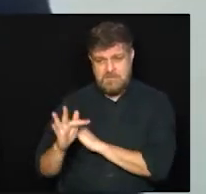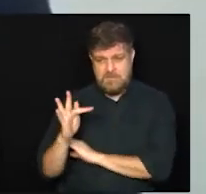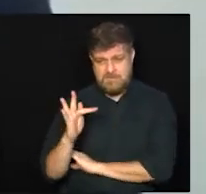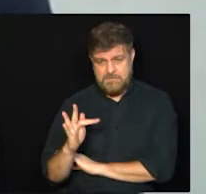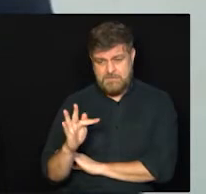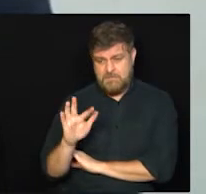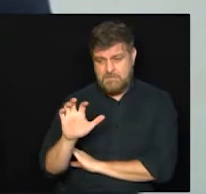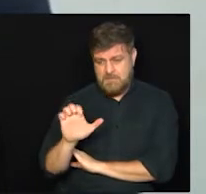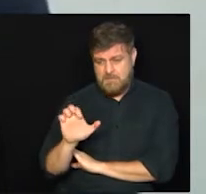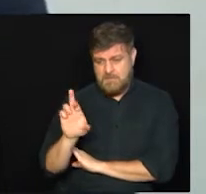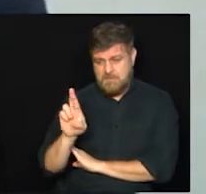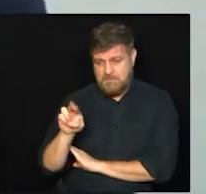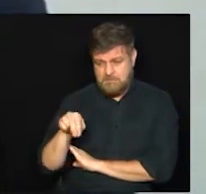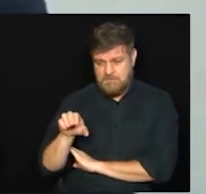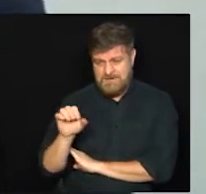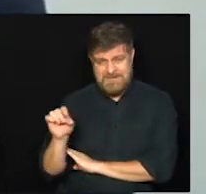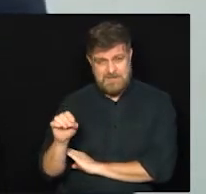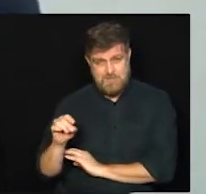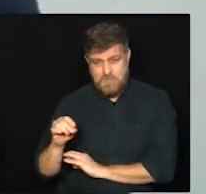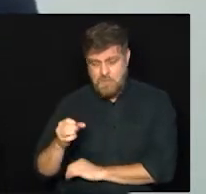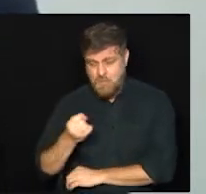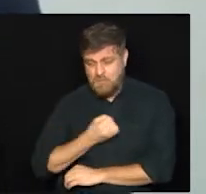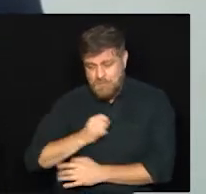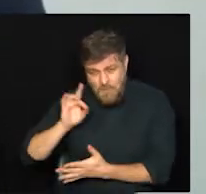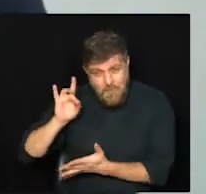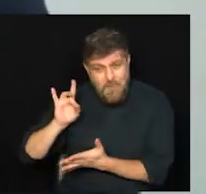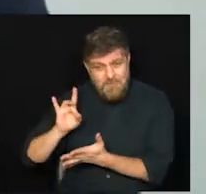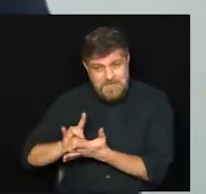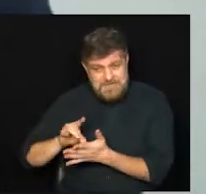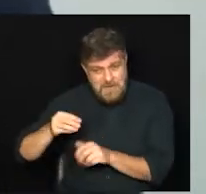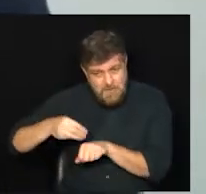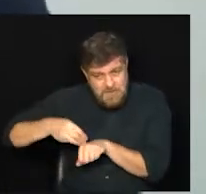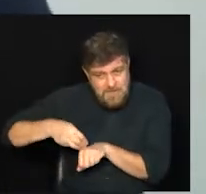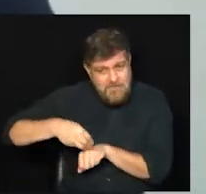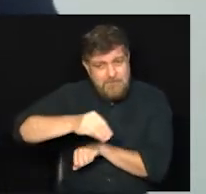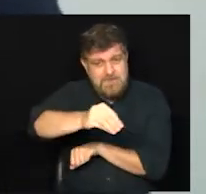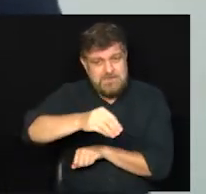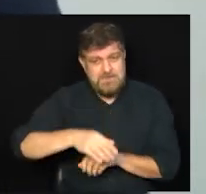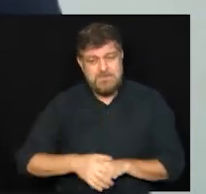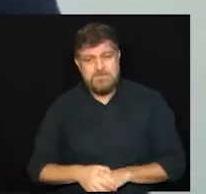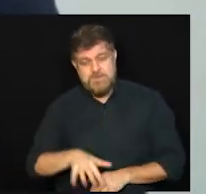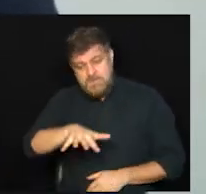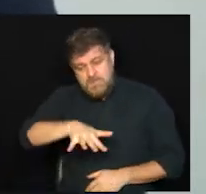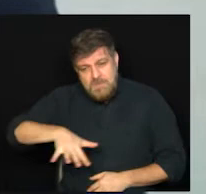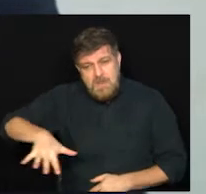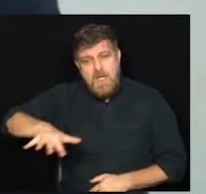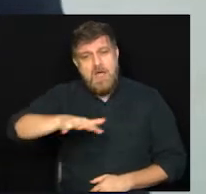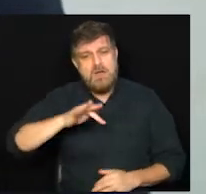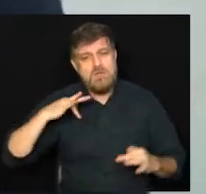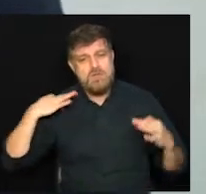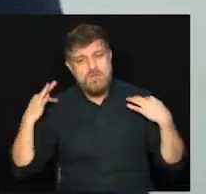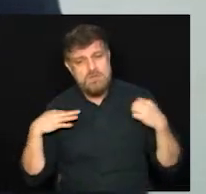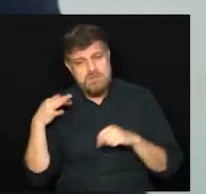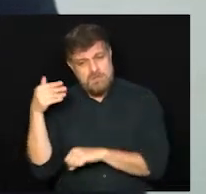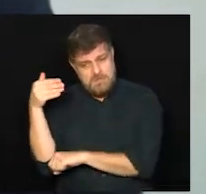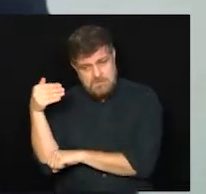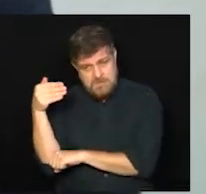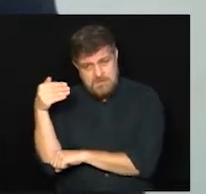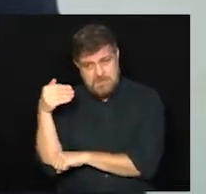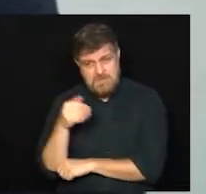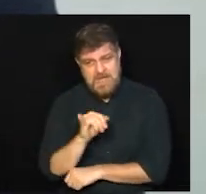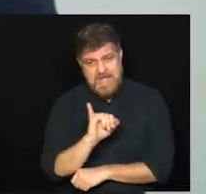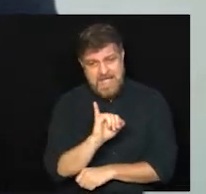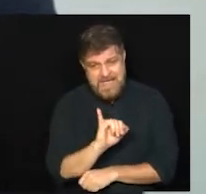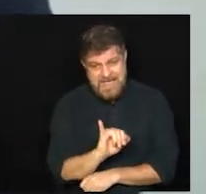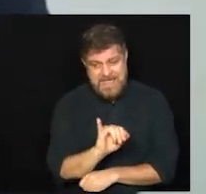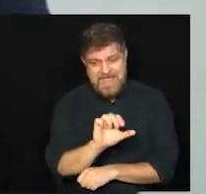depois ele pode passar os dados assim, de forma bem correta, mas é um setor que, pelo recolhimento do ISS,